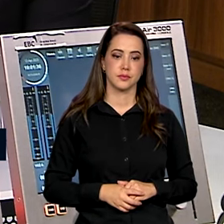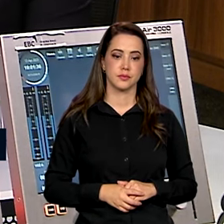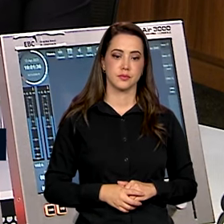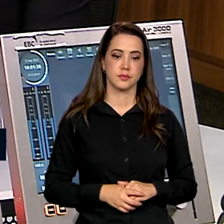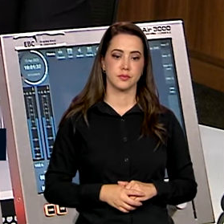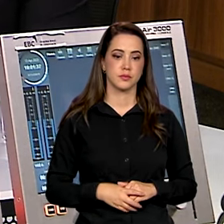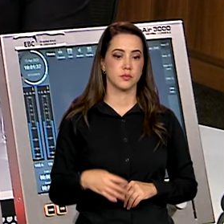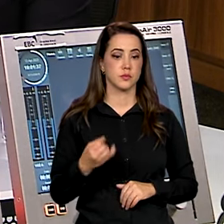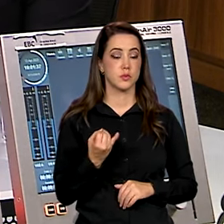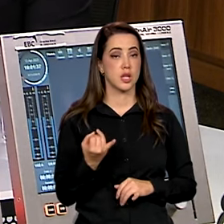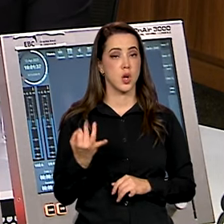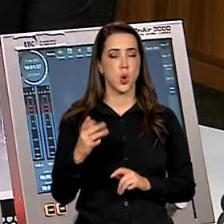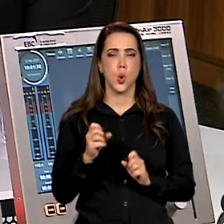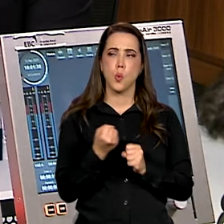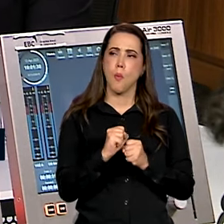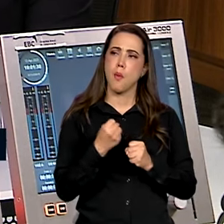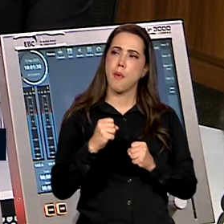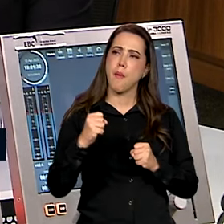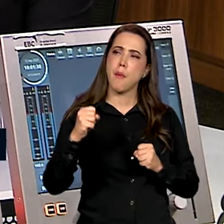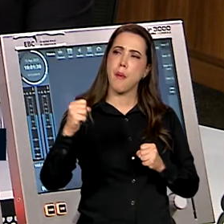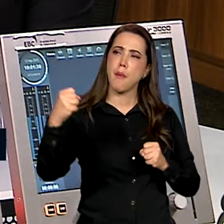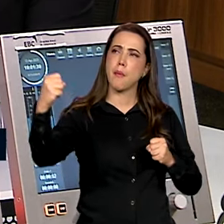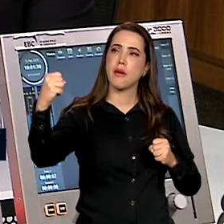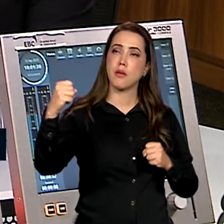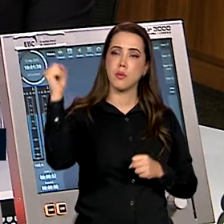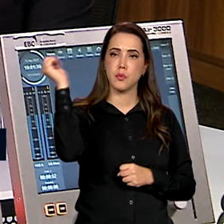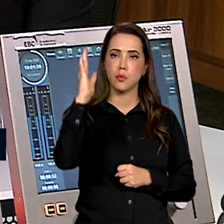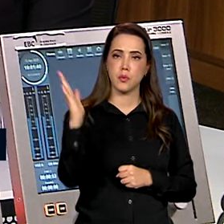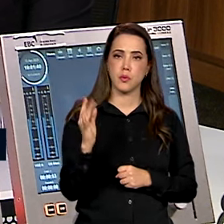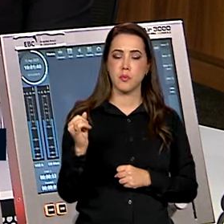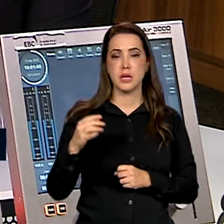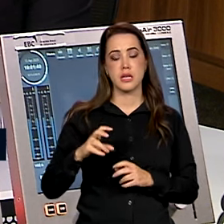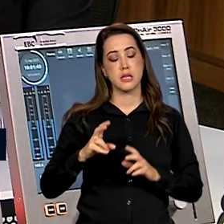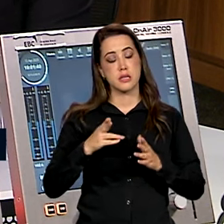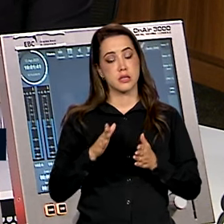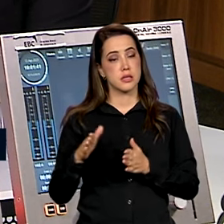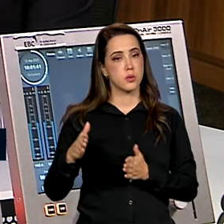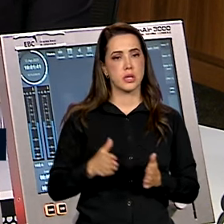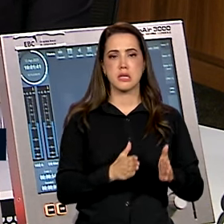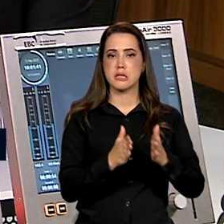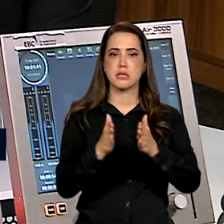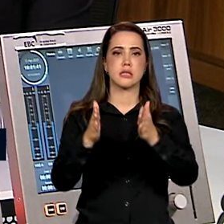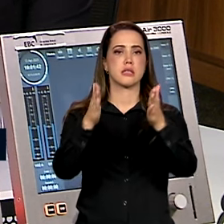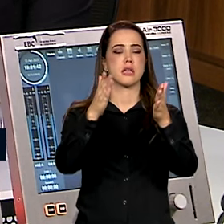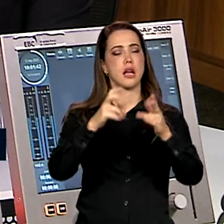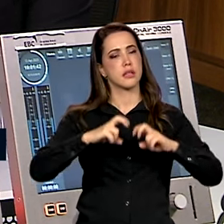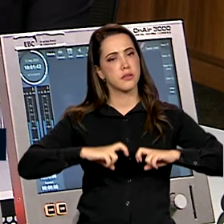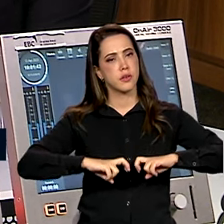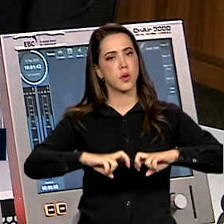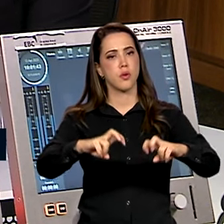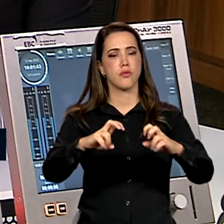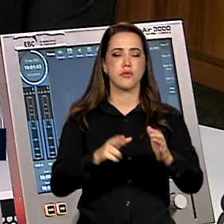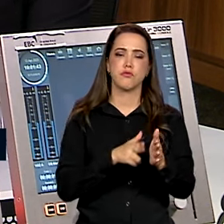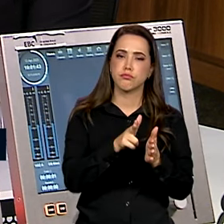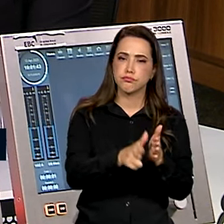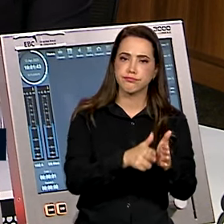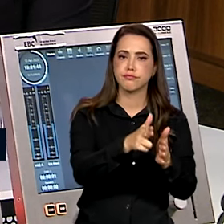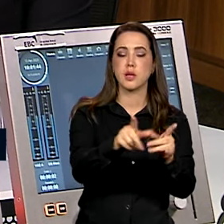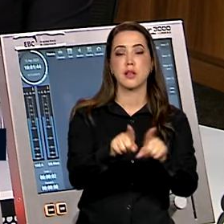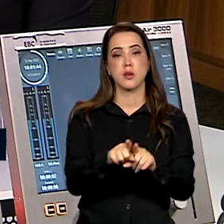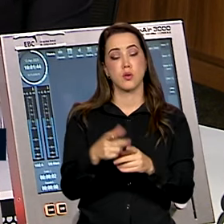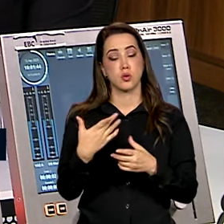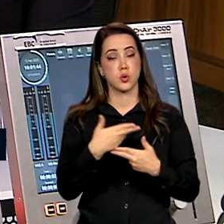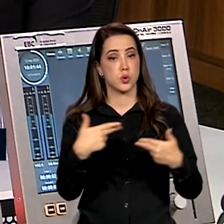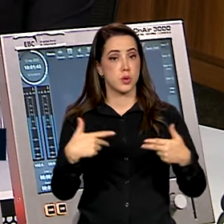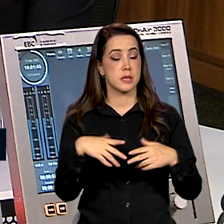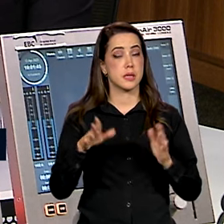com dimensões continentais do Brasil é interligado por rodovias e ferrovias por onde passam as riquezas produzidas pelo